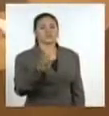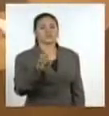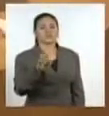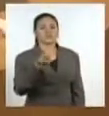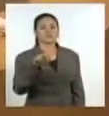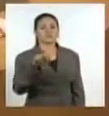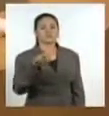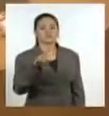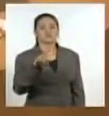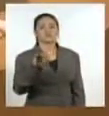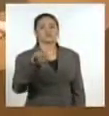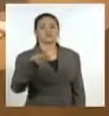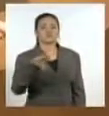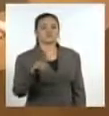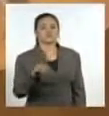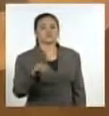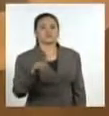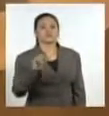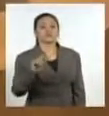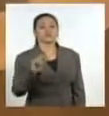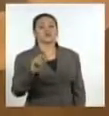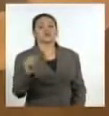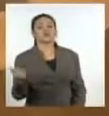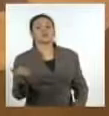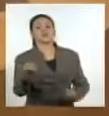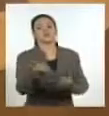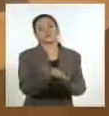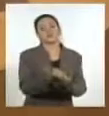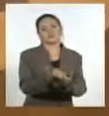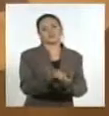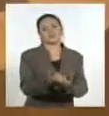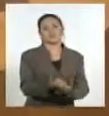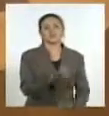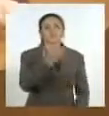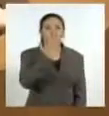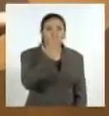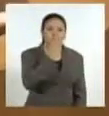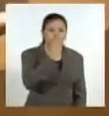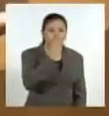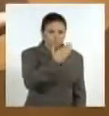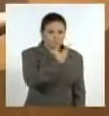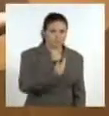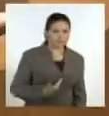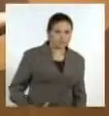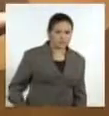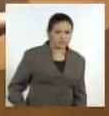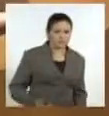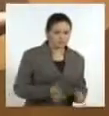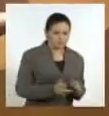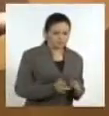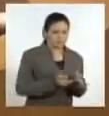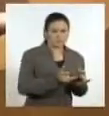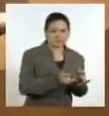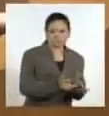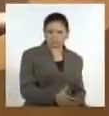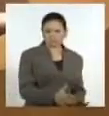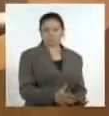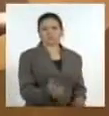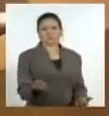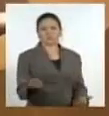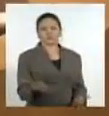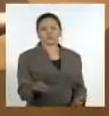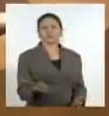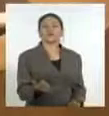Estado. José Sarney renunciou ao governo para disputar o Senado e Antônio Jorge Dino